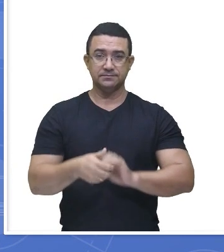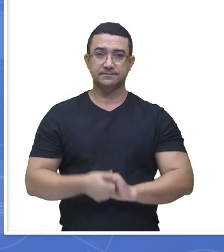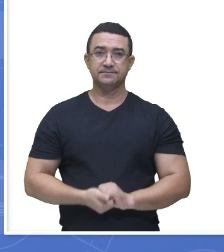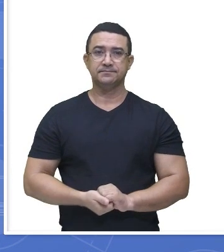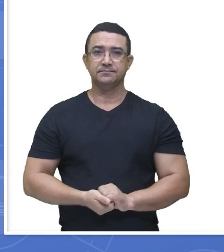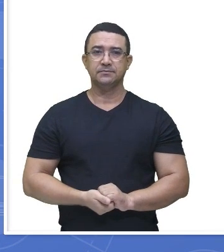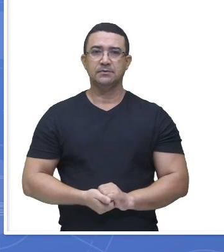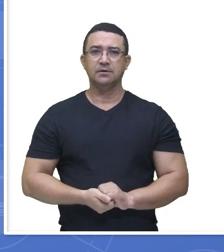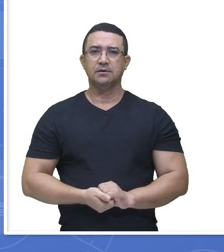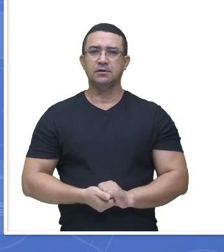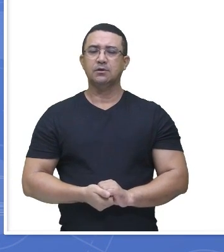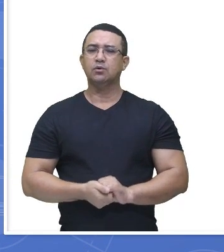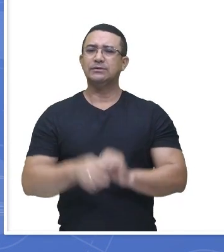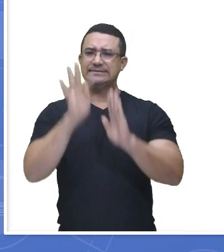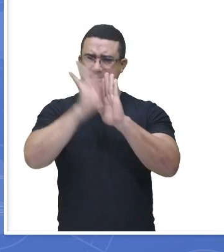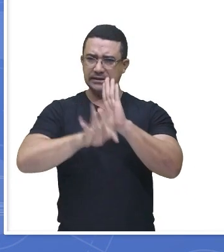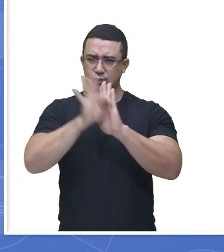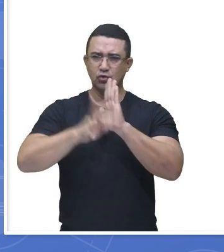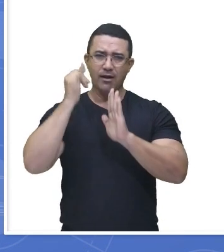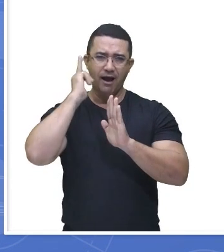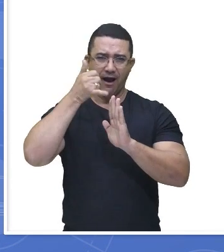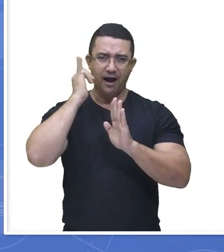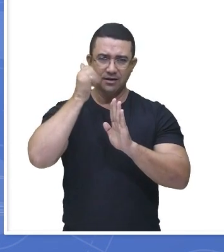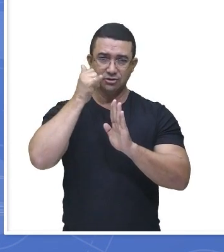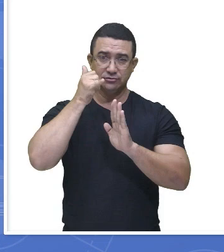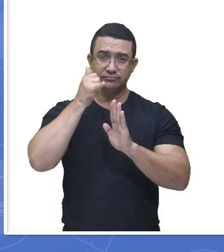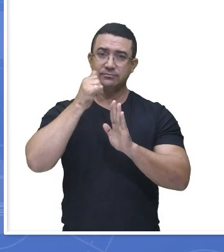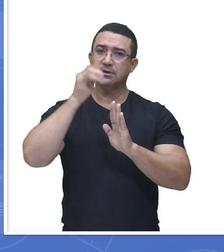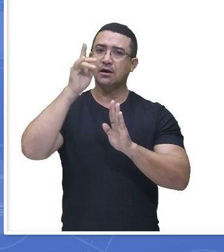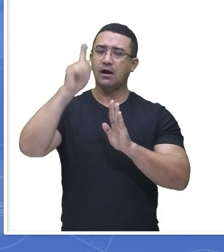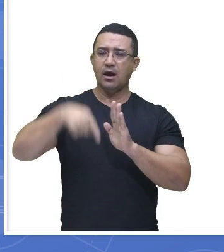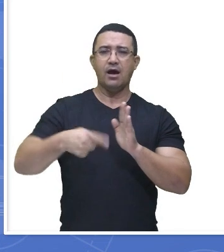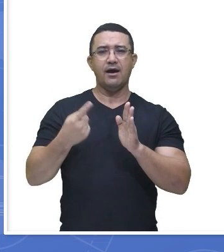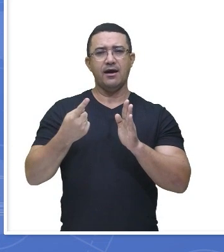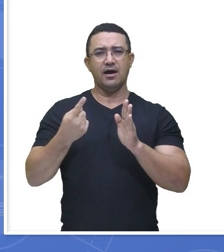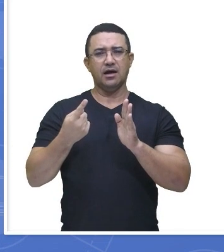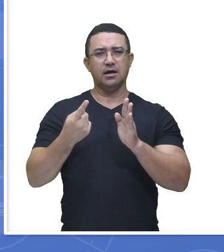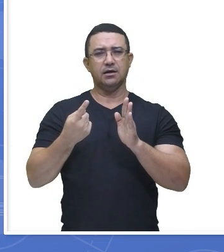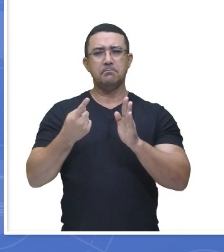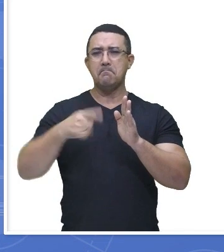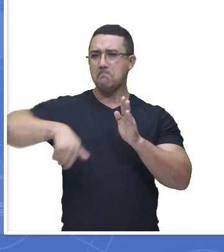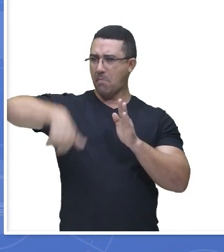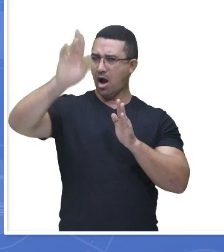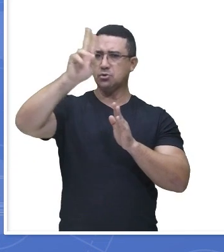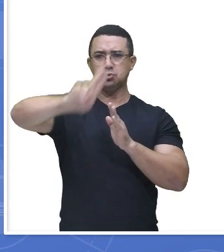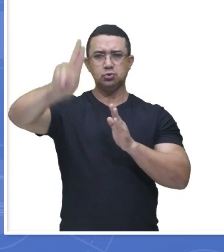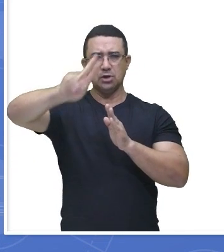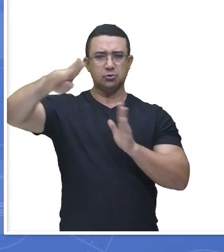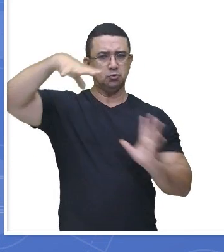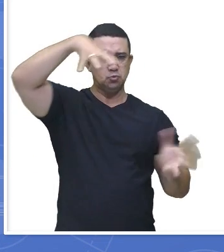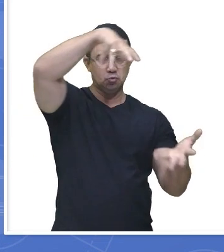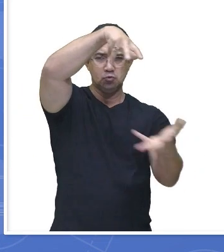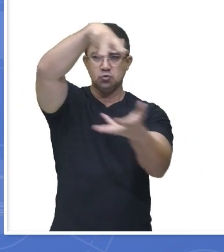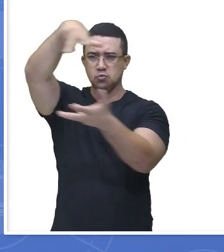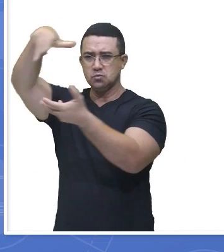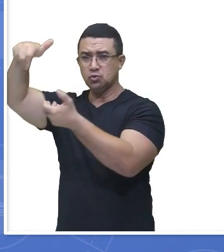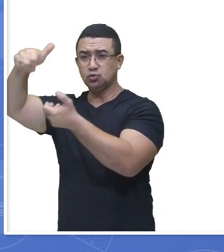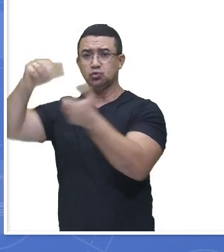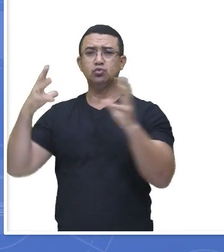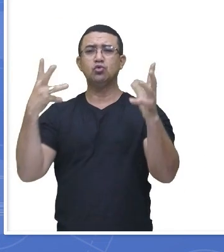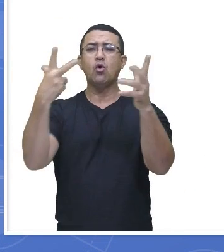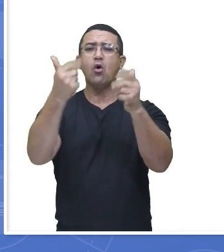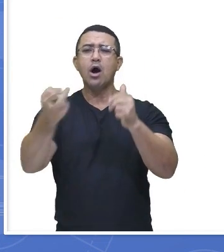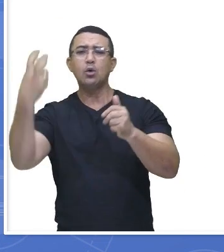diz assim, el texto narrativo es uno de los más usados en el mundo por todas las